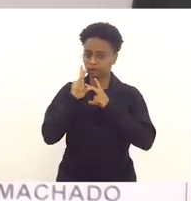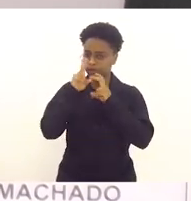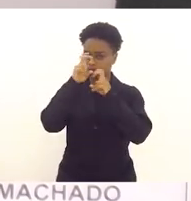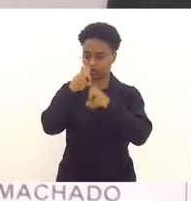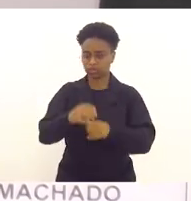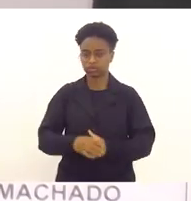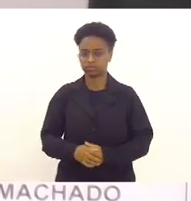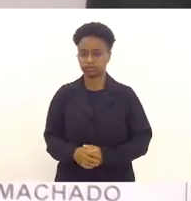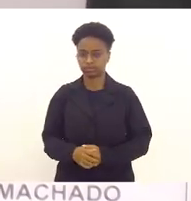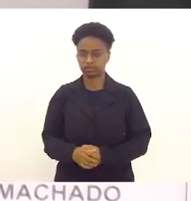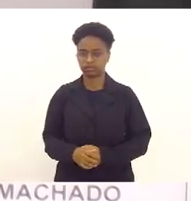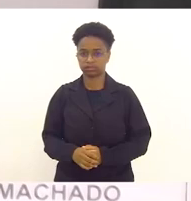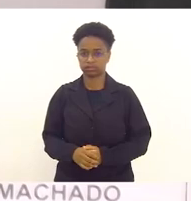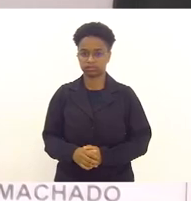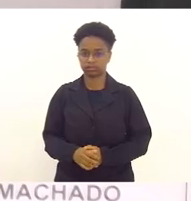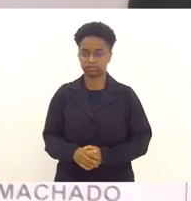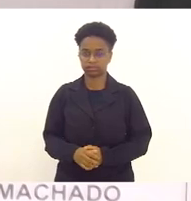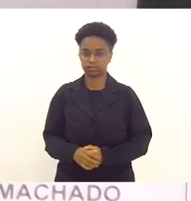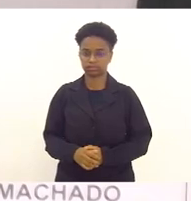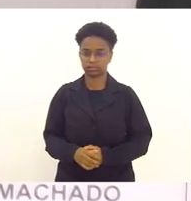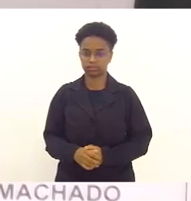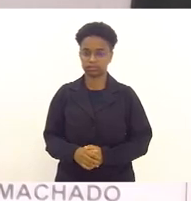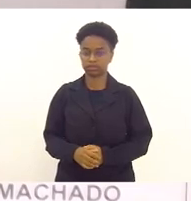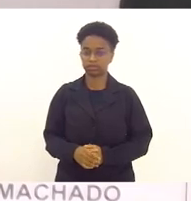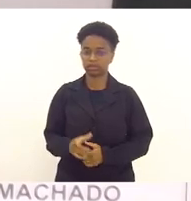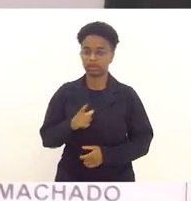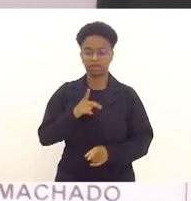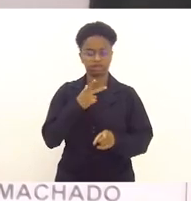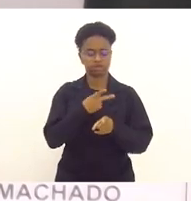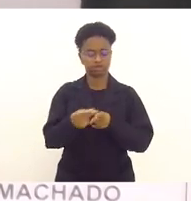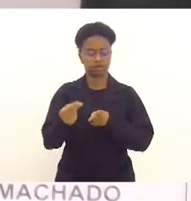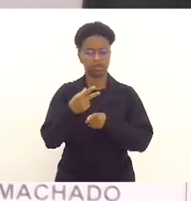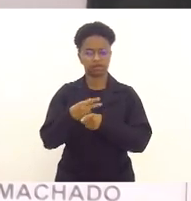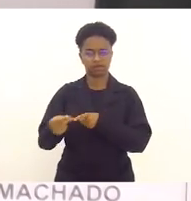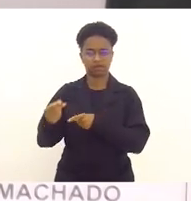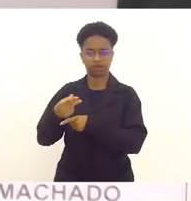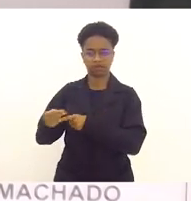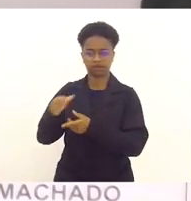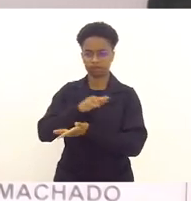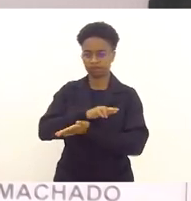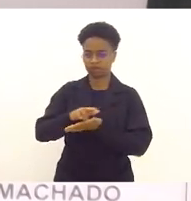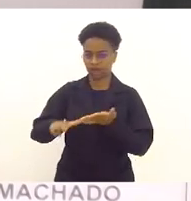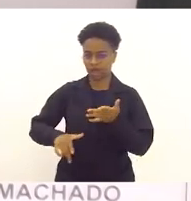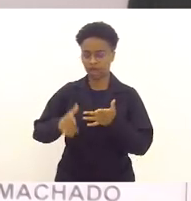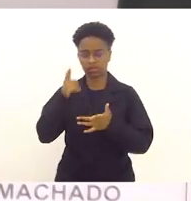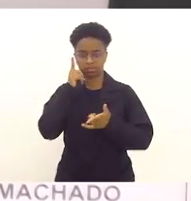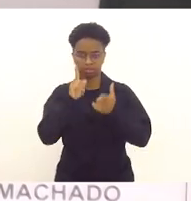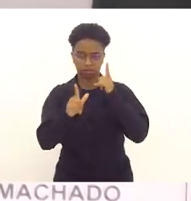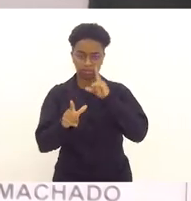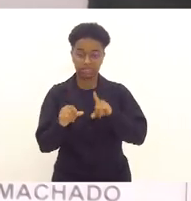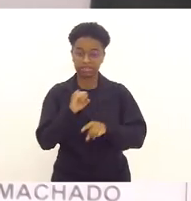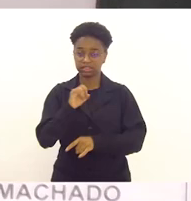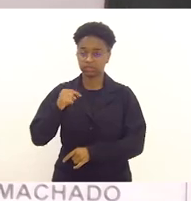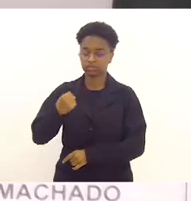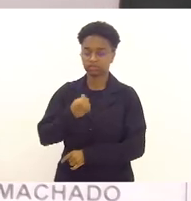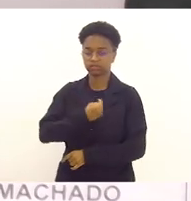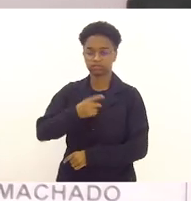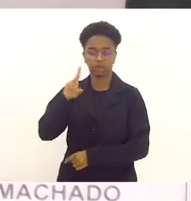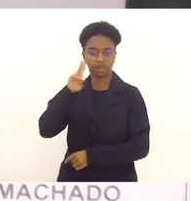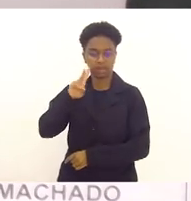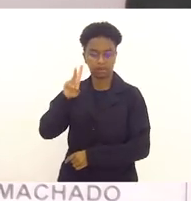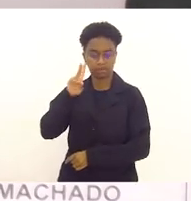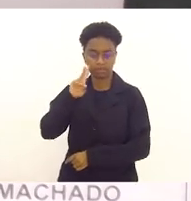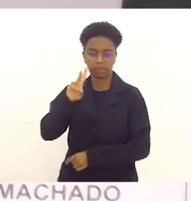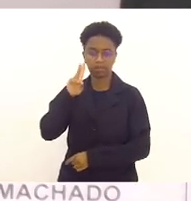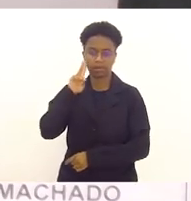foram muitas muitas vitórias e conquistas se a gente for lembrar da